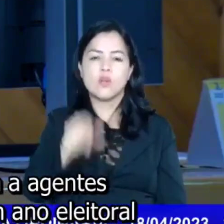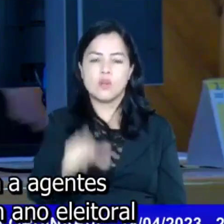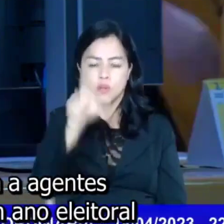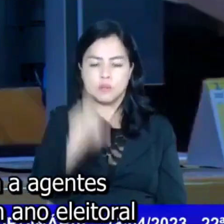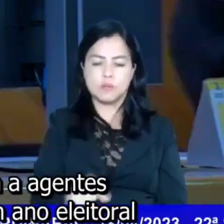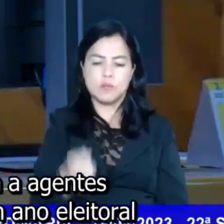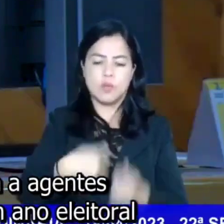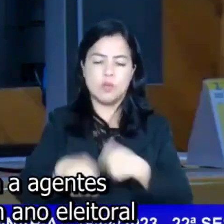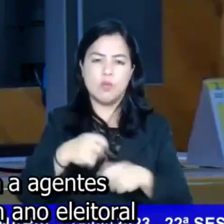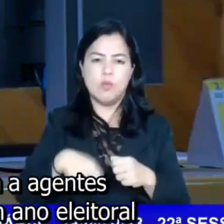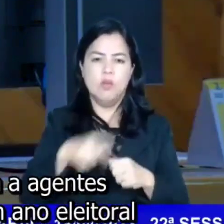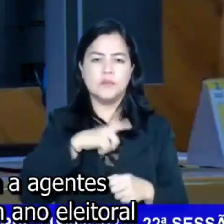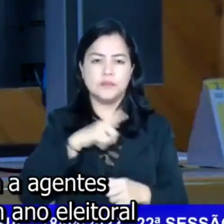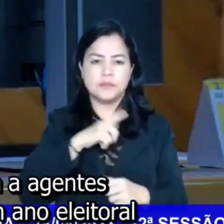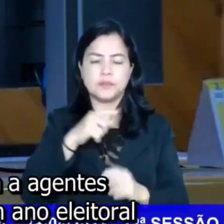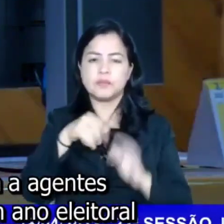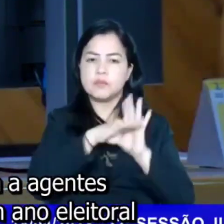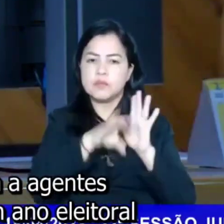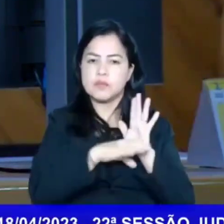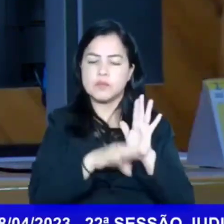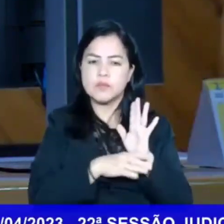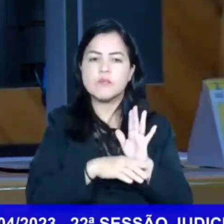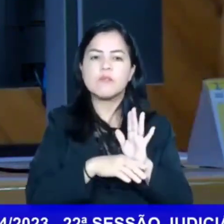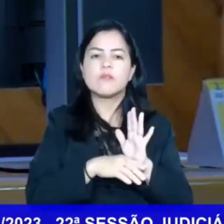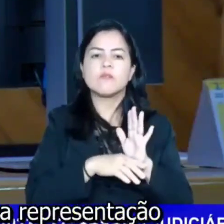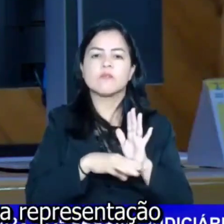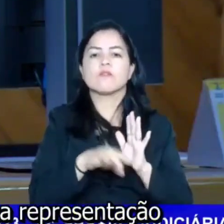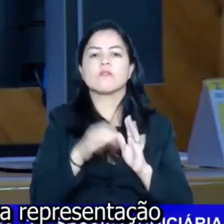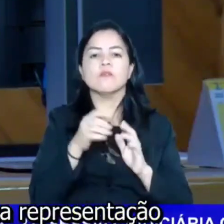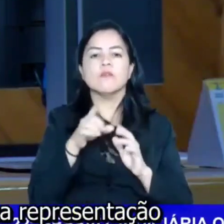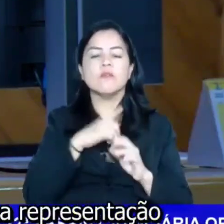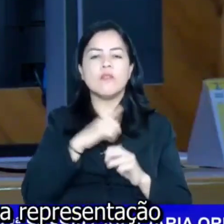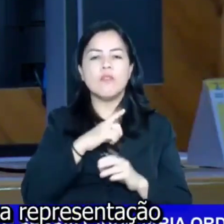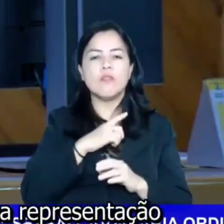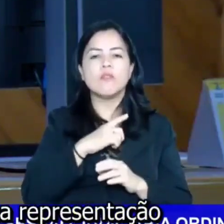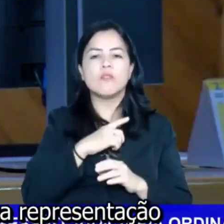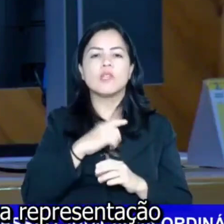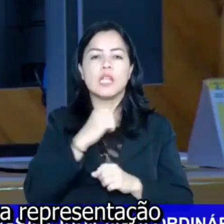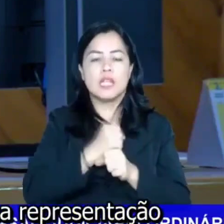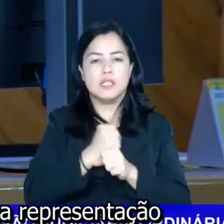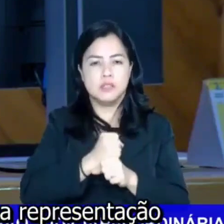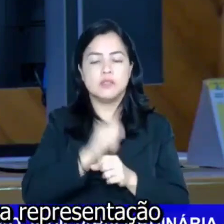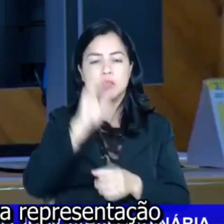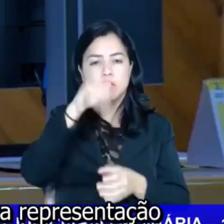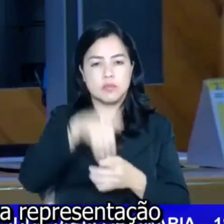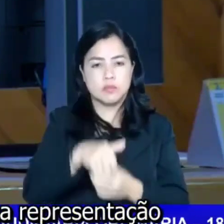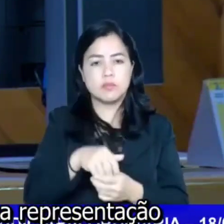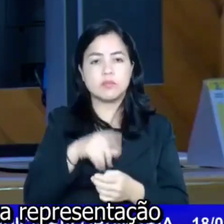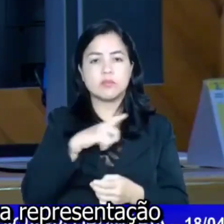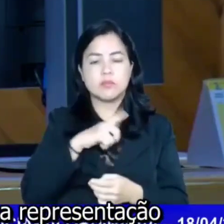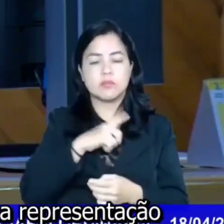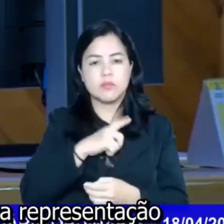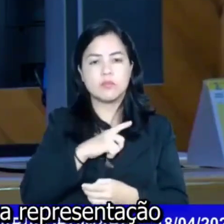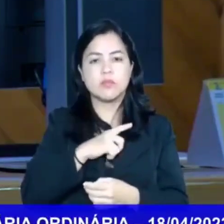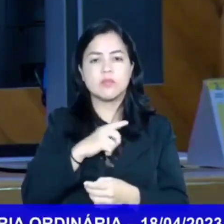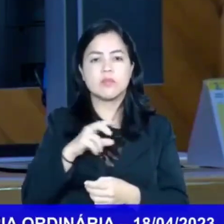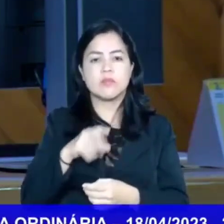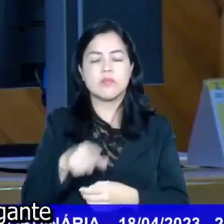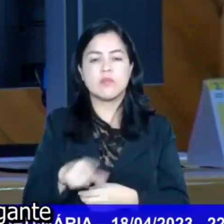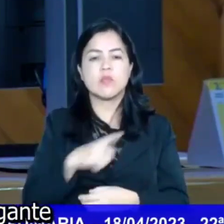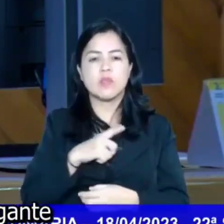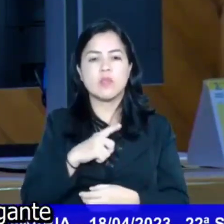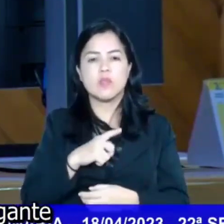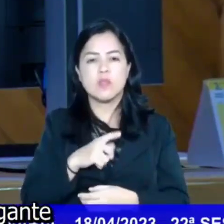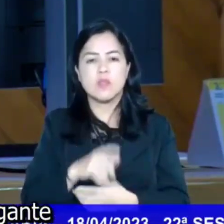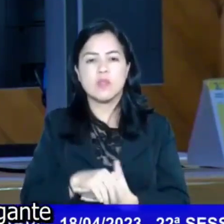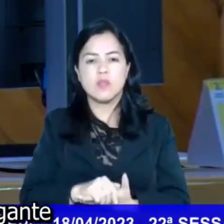uso de programa social em ano eleitoral, julgou procedente em parte os pedidos formulados na representação e,